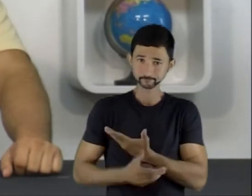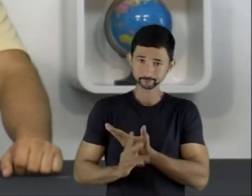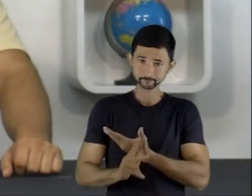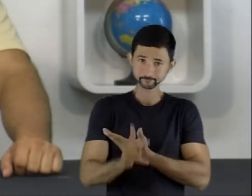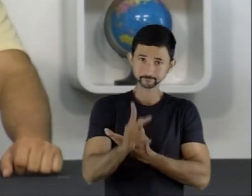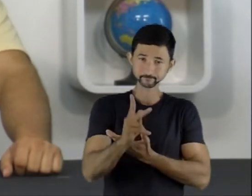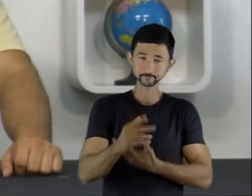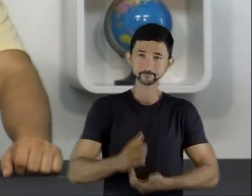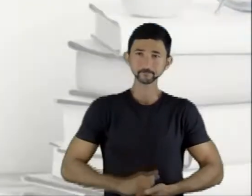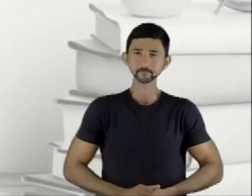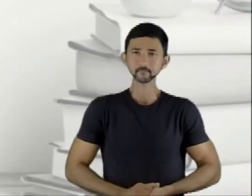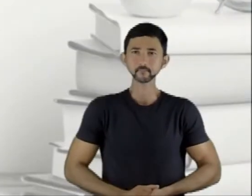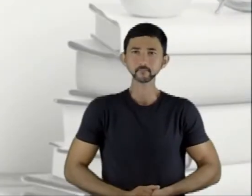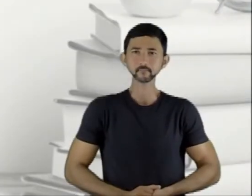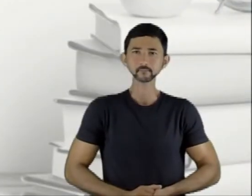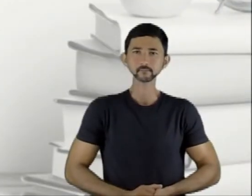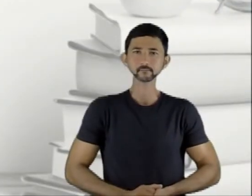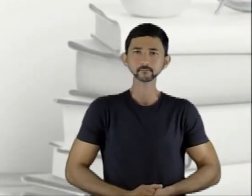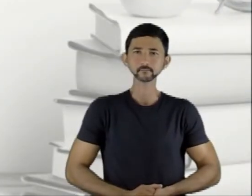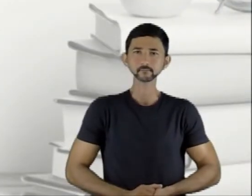continuidade, acompanha comigo na tela.